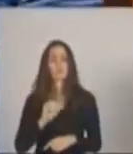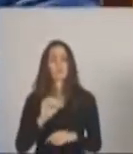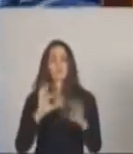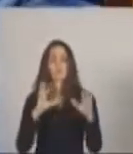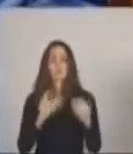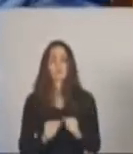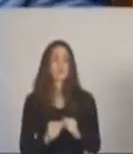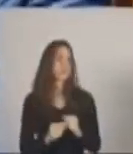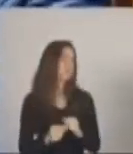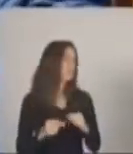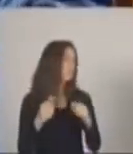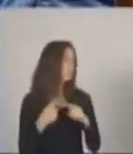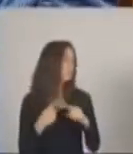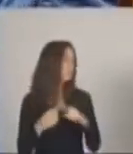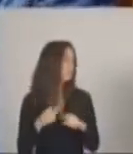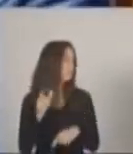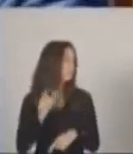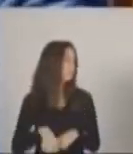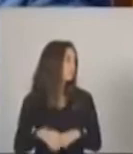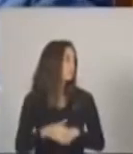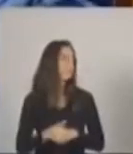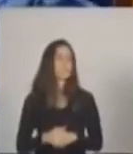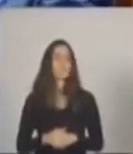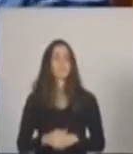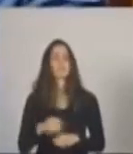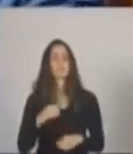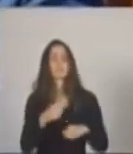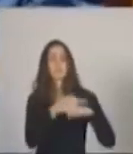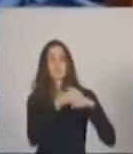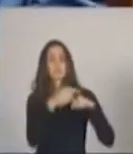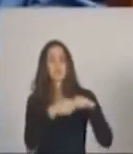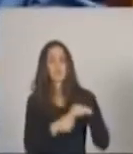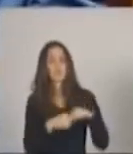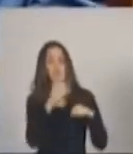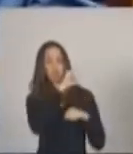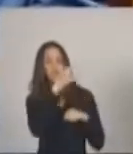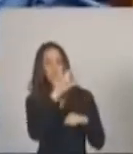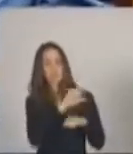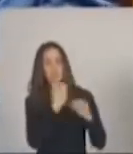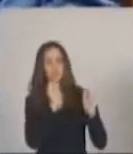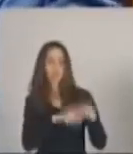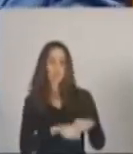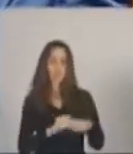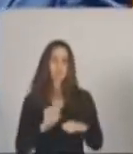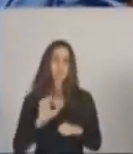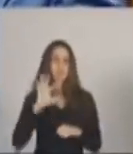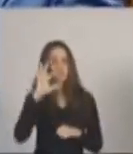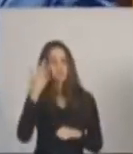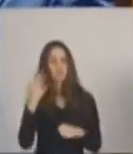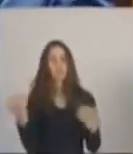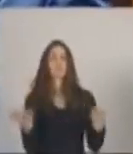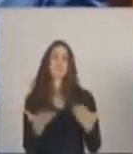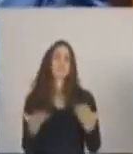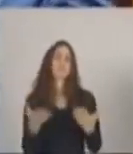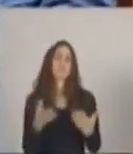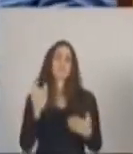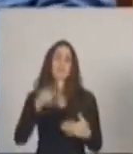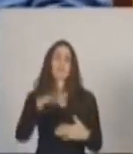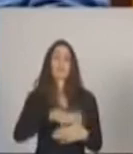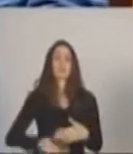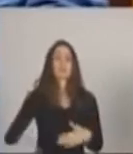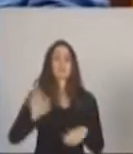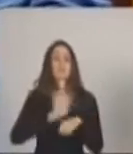o líder aqui, para a gente reencaminhar o projeto com os dois artigos e resolver essa questão. Mas a questão é totalmente técnica, tá, deputado